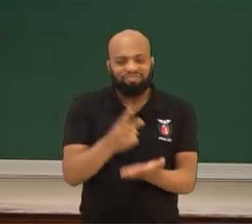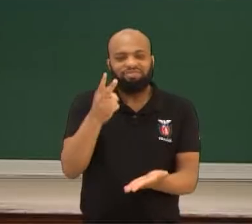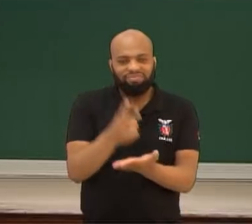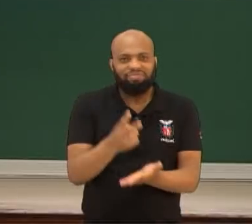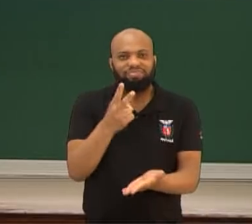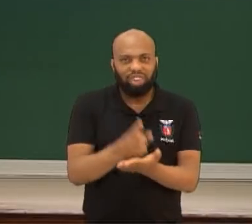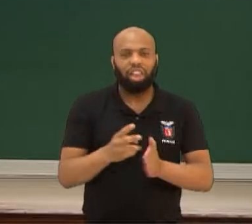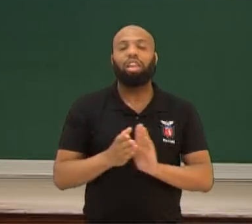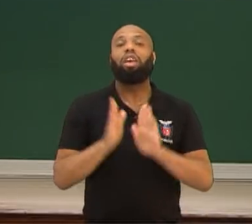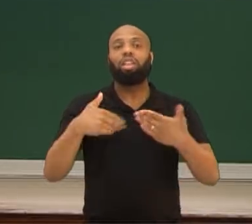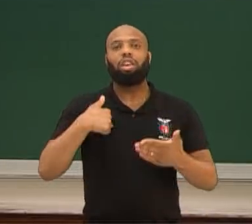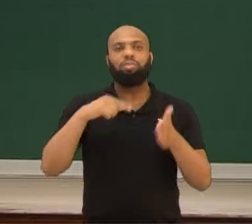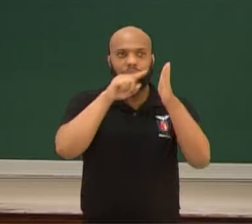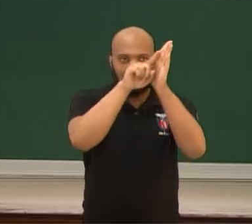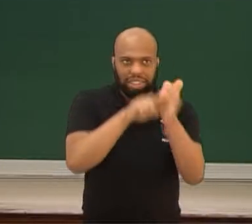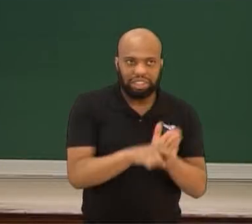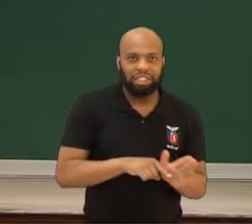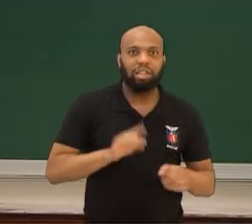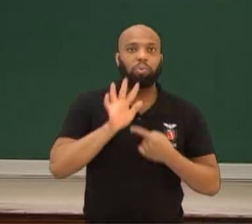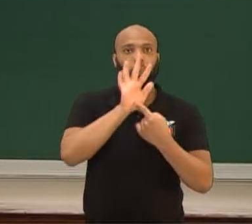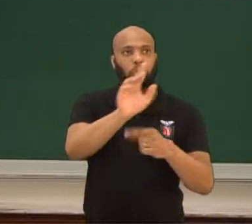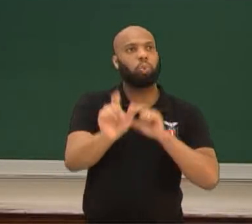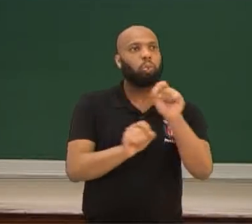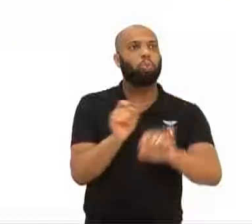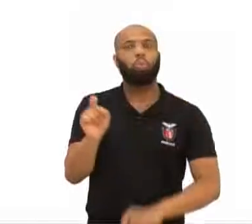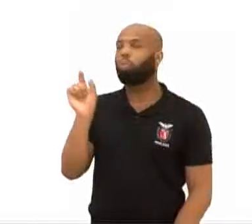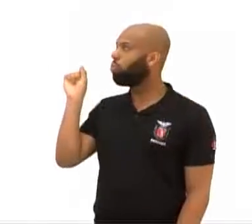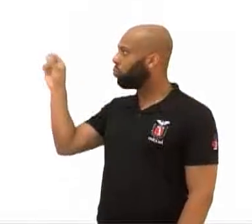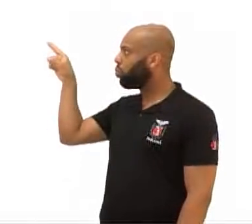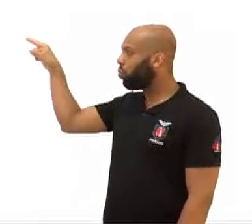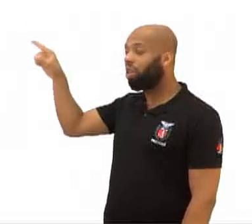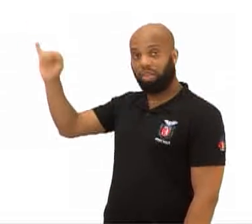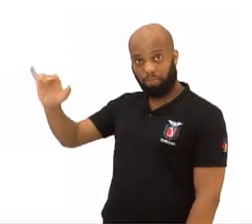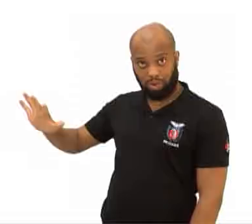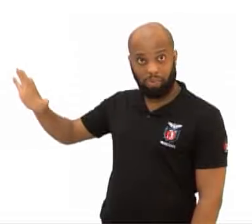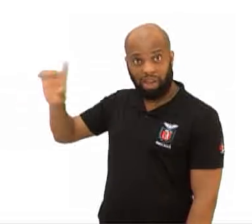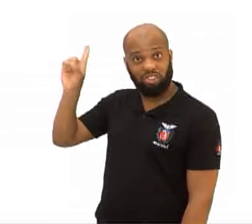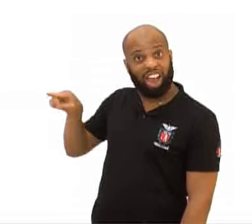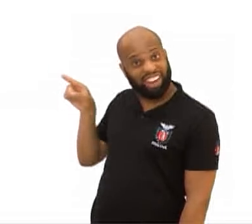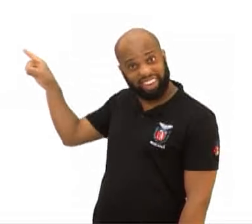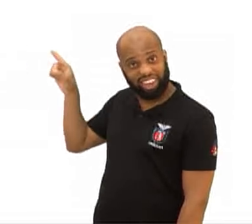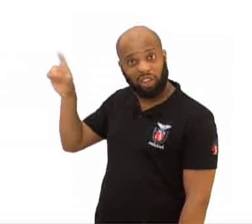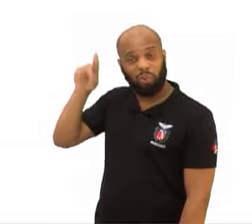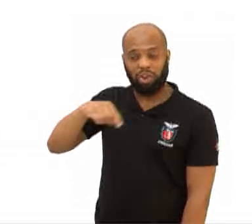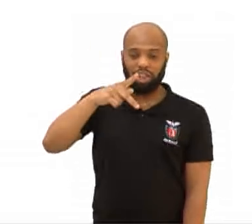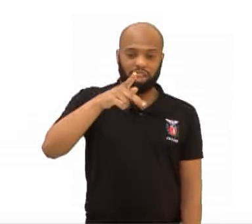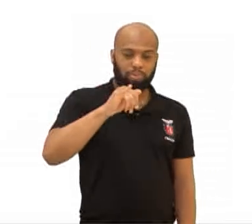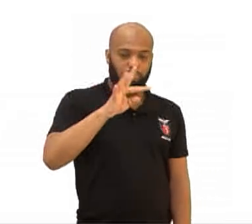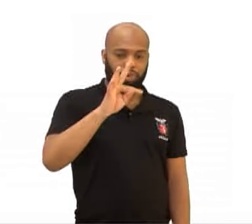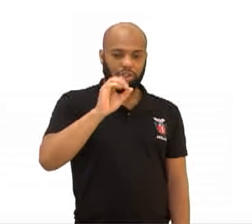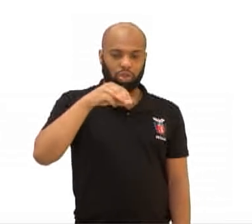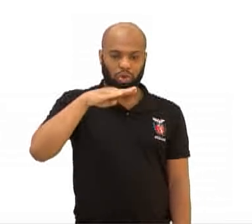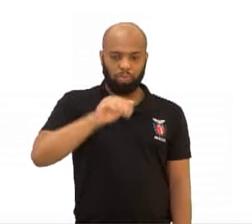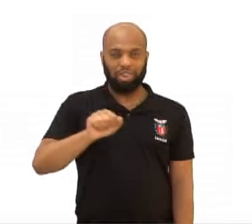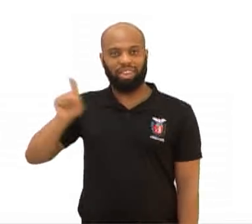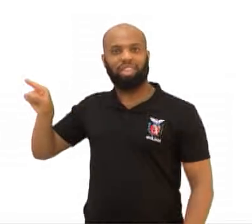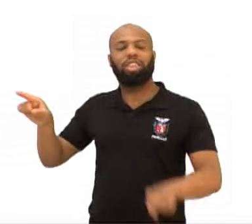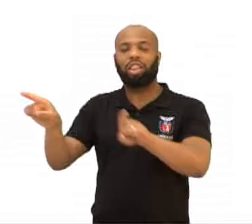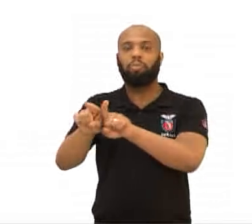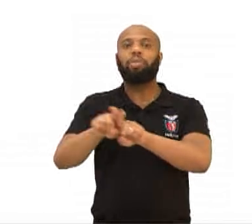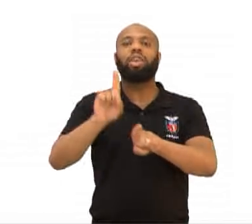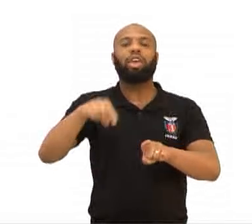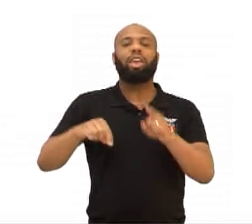texto? Né? Então eu fui pesquisar e trouxe para vocês aqui não somente uma imagem ilustrativa, né, de um pé de pitombas,